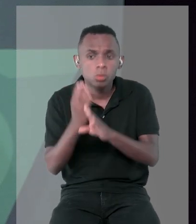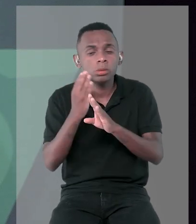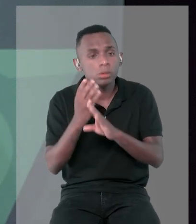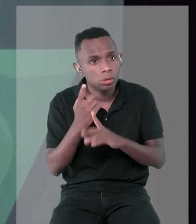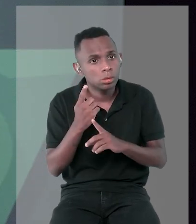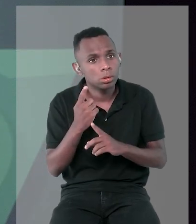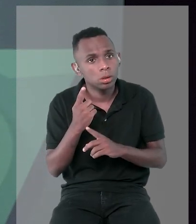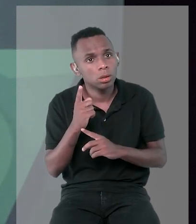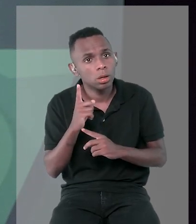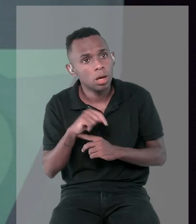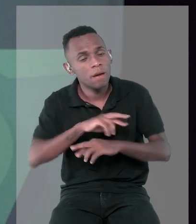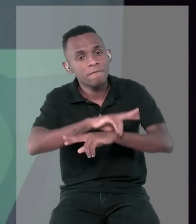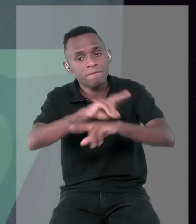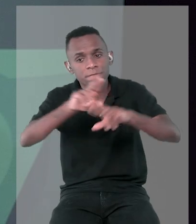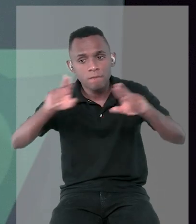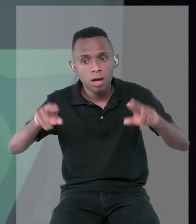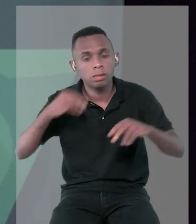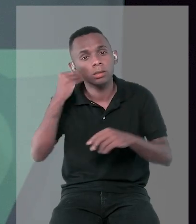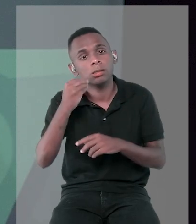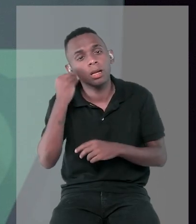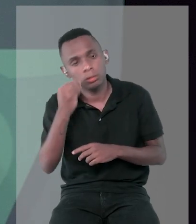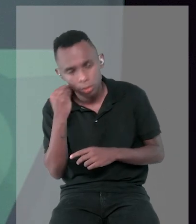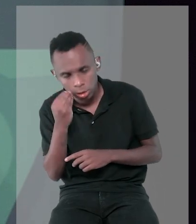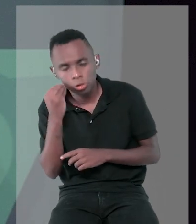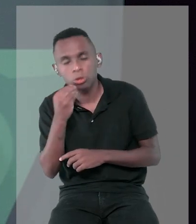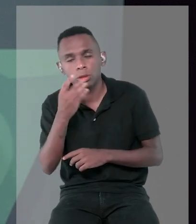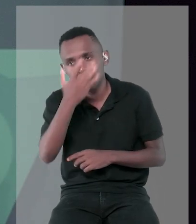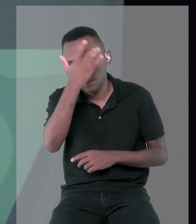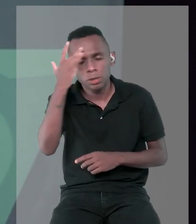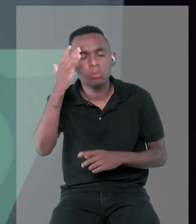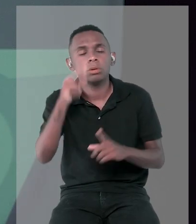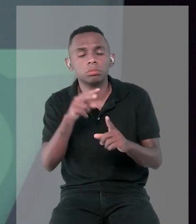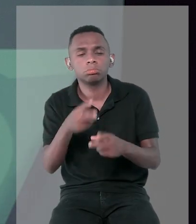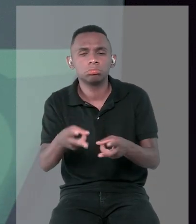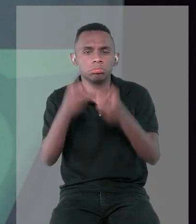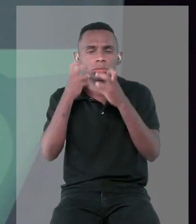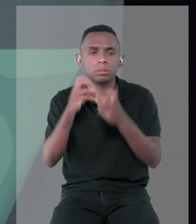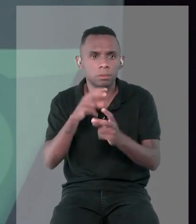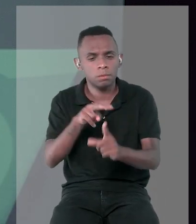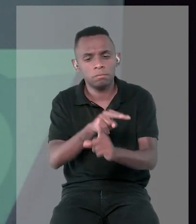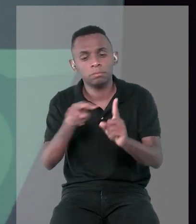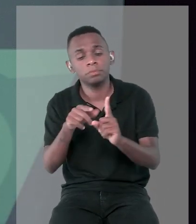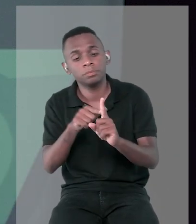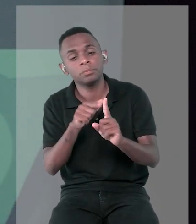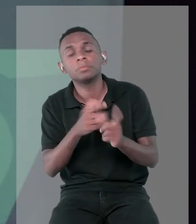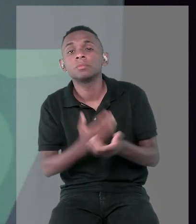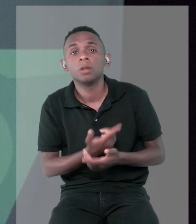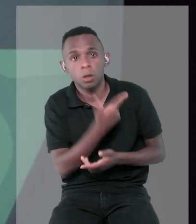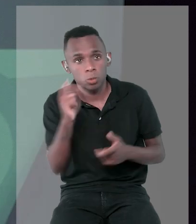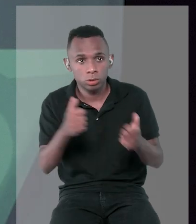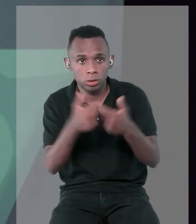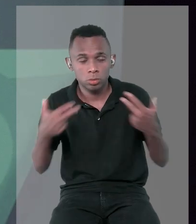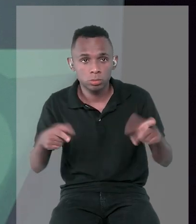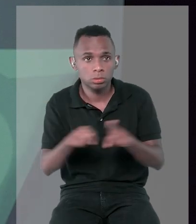de encontrar vários modos, né, de a pessoa ser vista. Tá? Outra coisa,